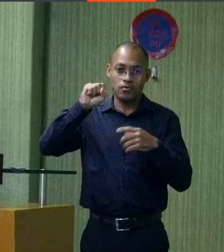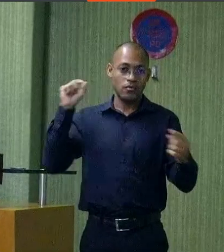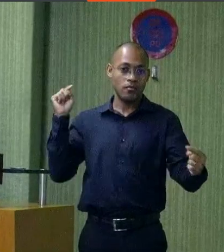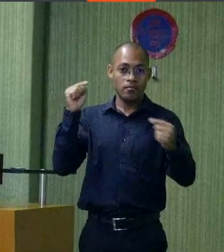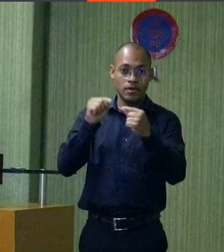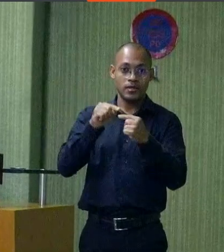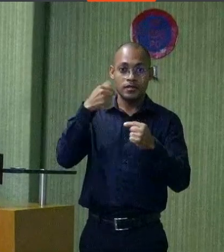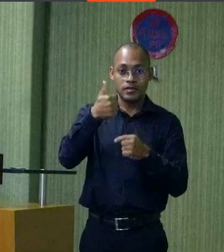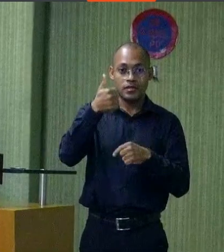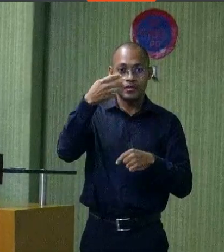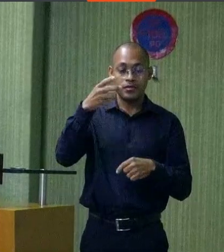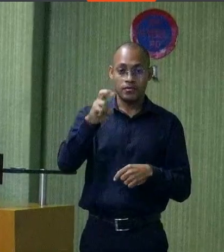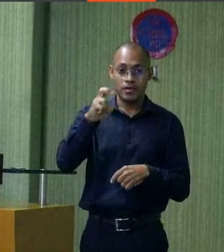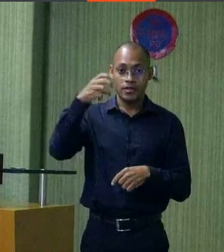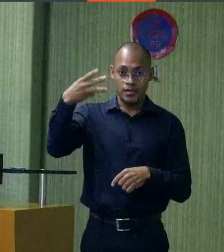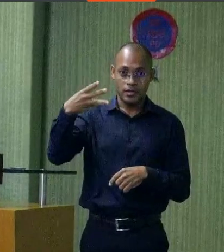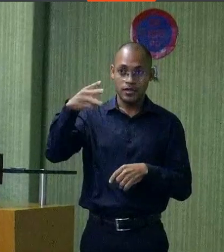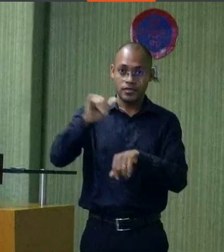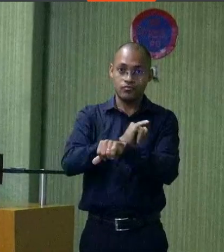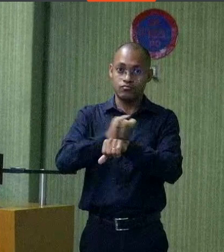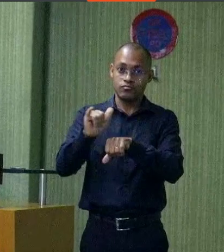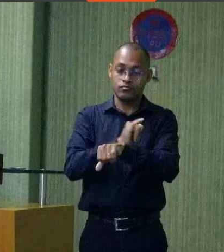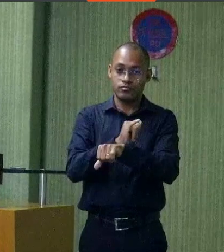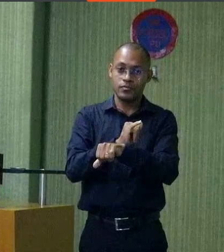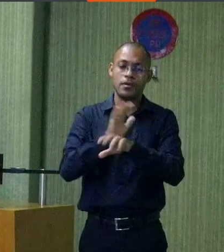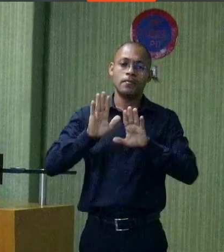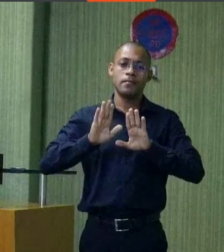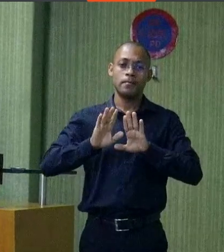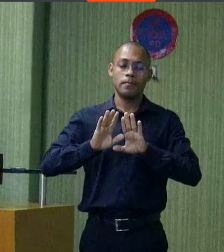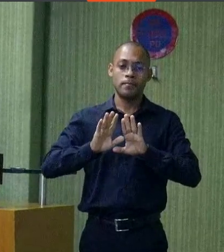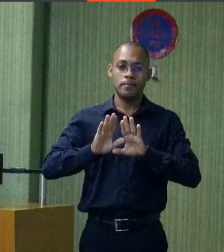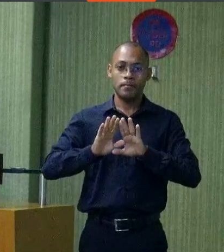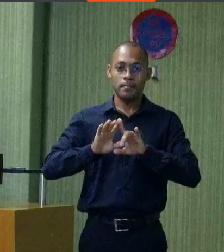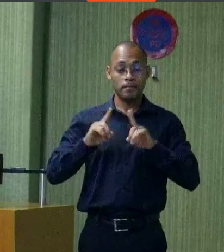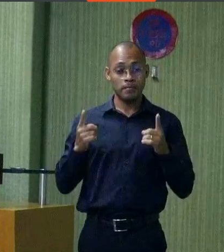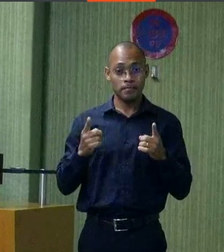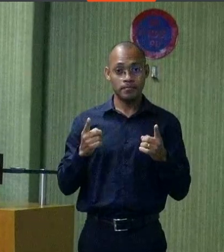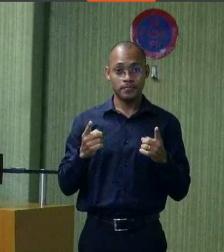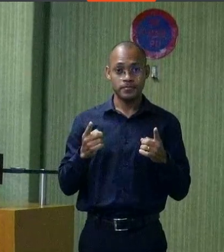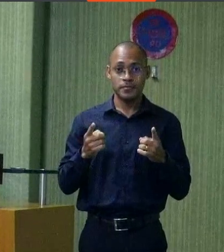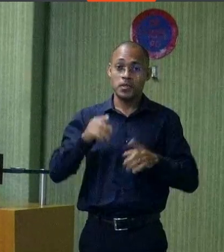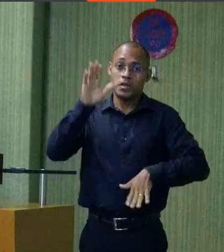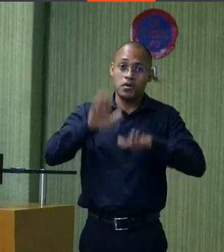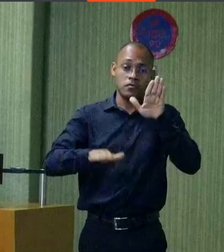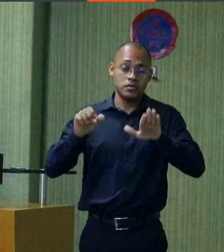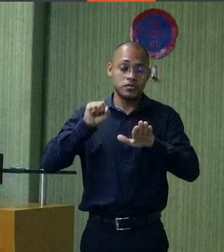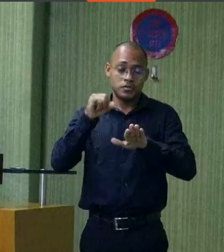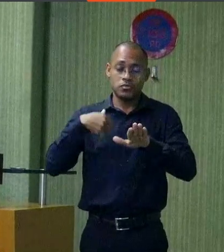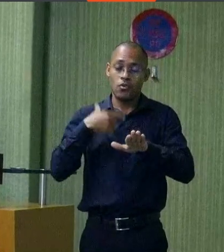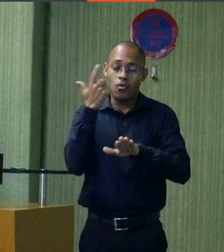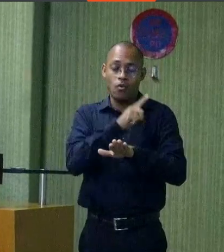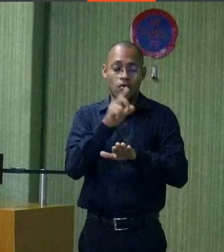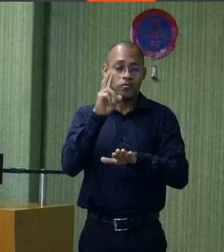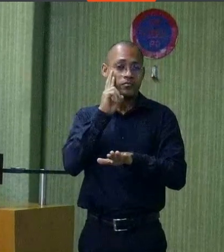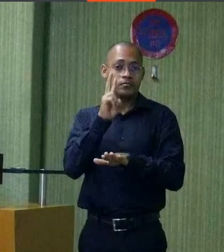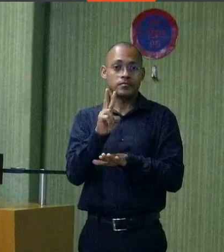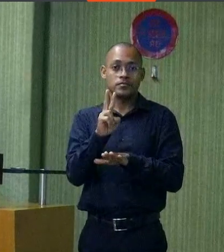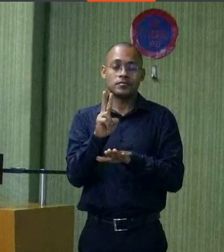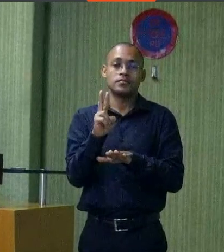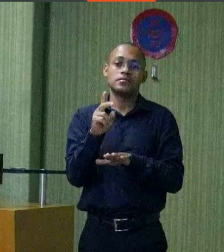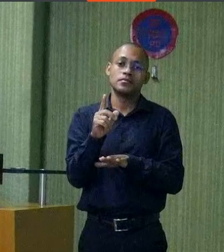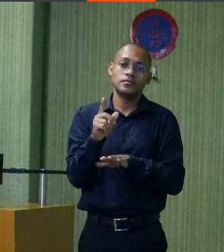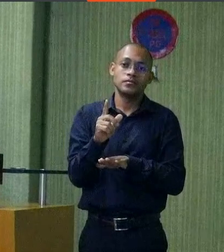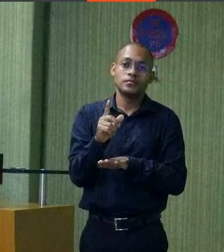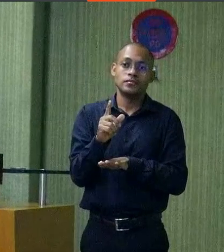estratégias né ah mas caso não consigamos olhar uma a uma os senhores têm acesso ao p